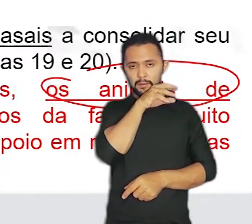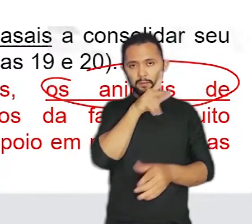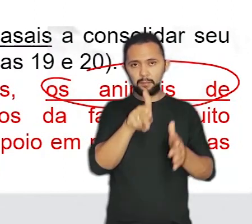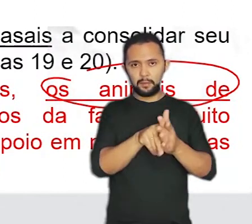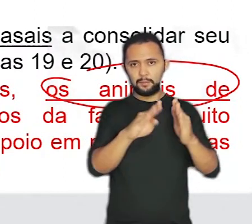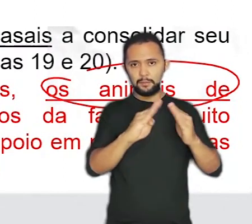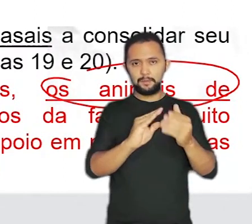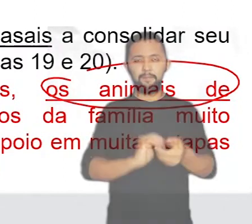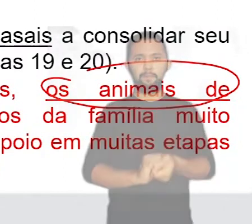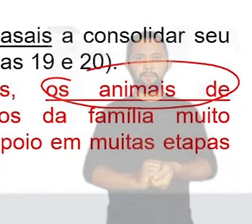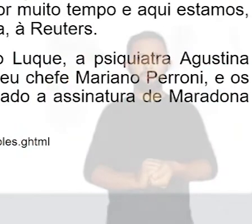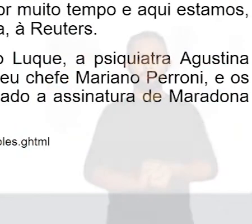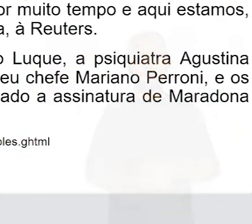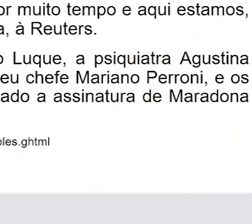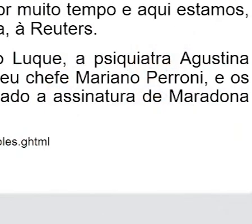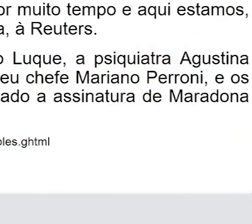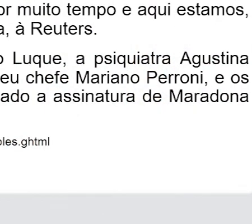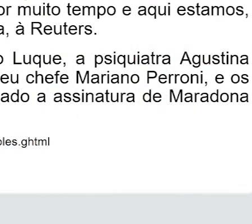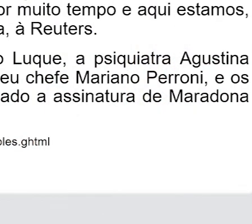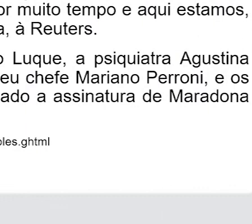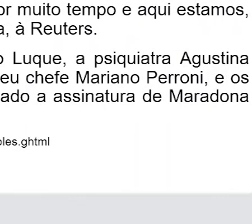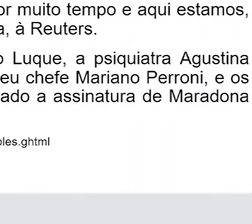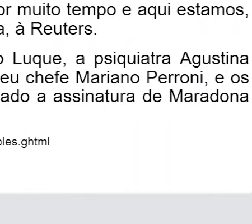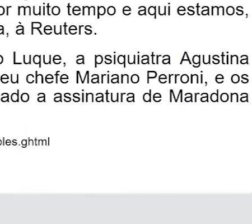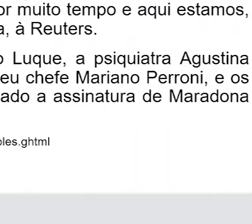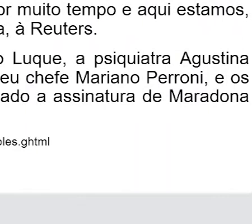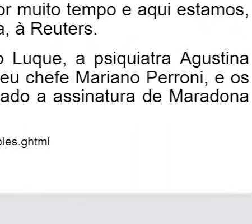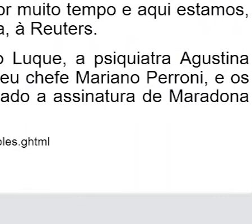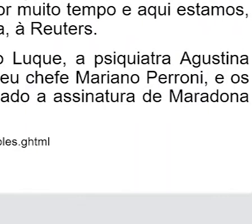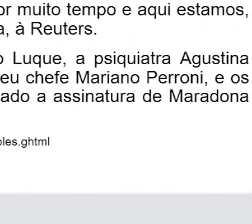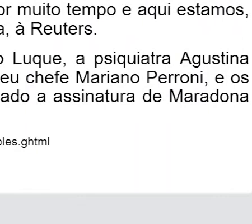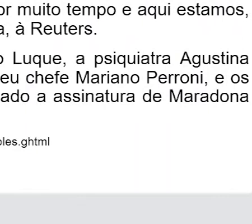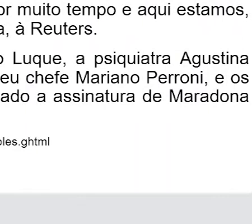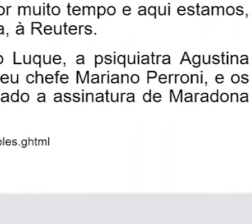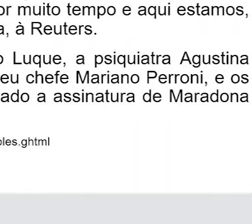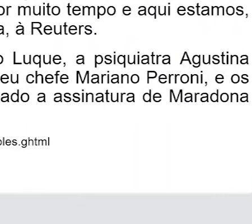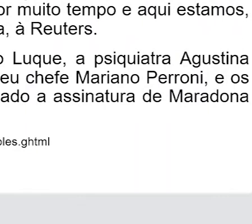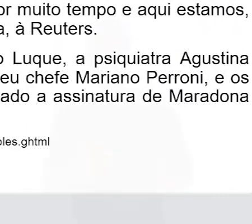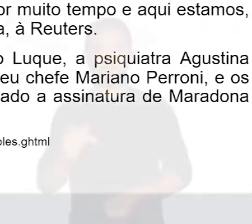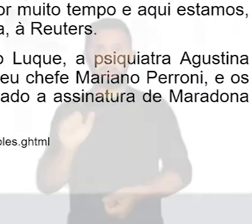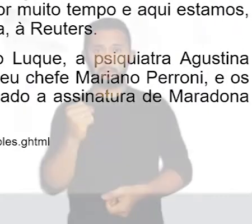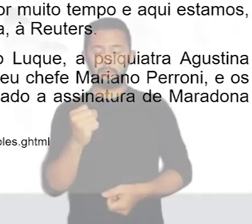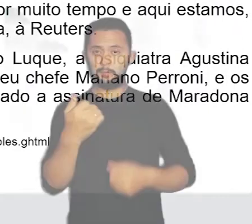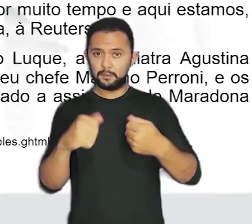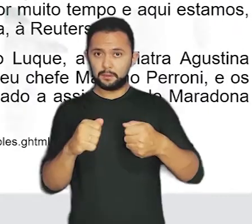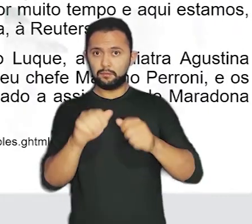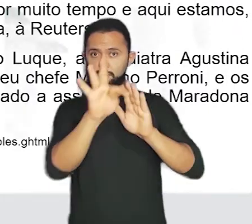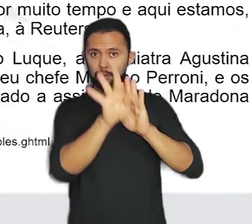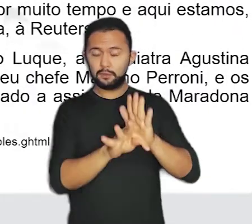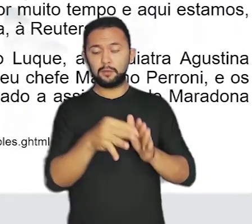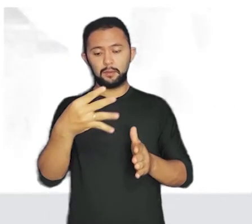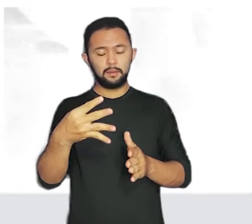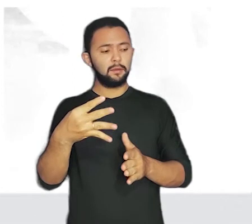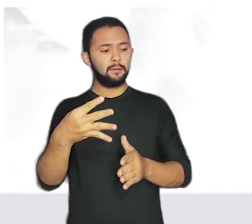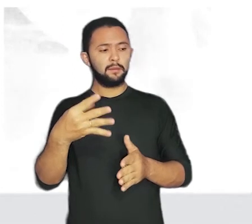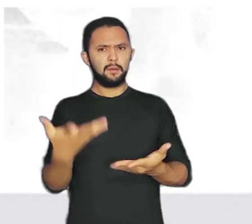corretamente destacado. Questão número 7. 7 e 8, vou precisar aí do texto 4, tá? Para a gente responder. Vamos ver